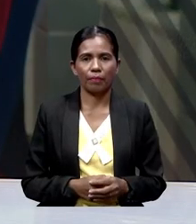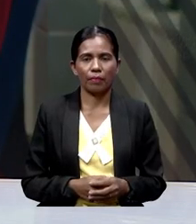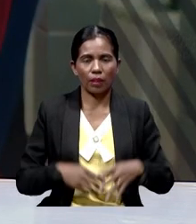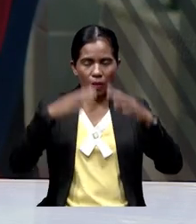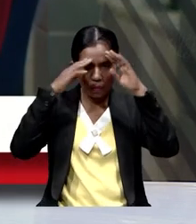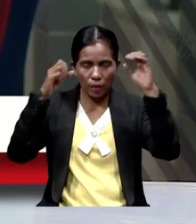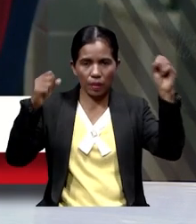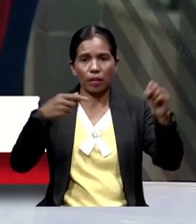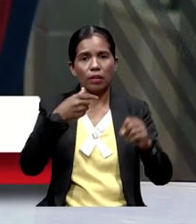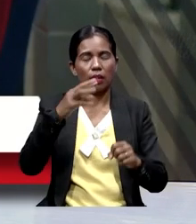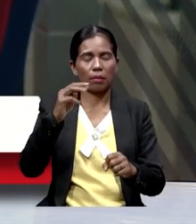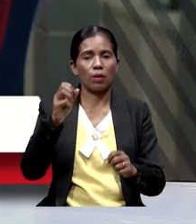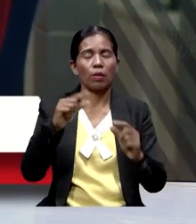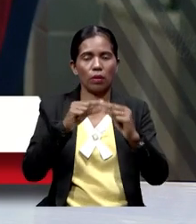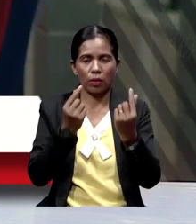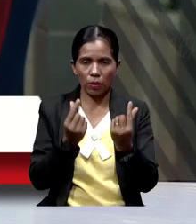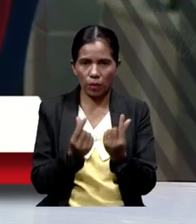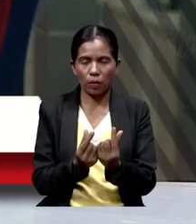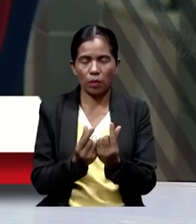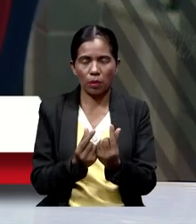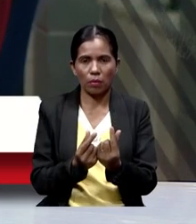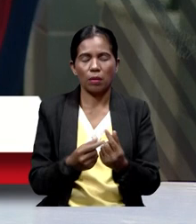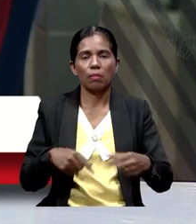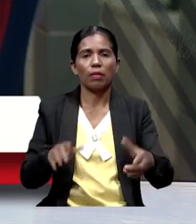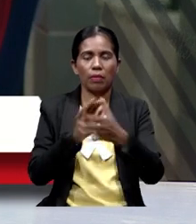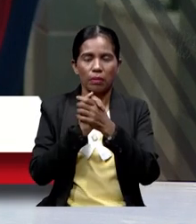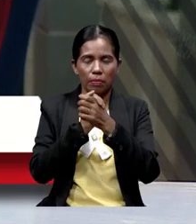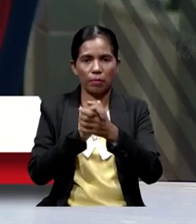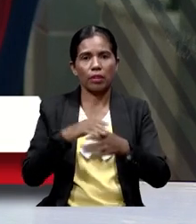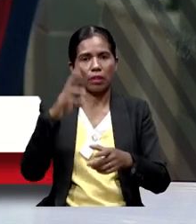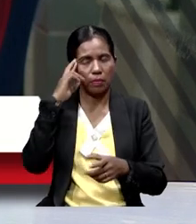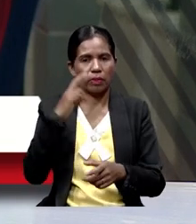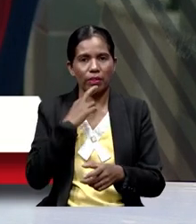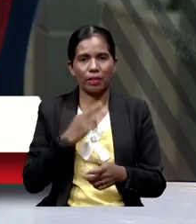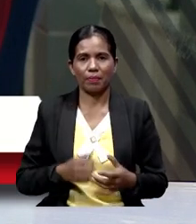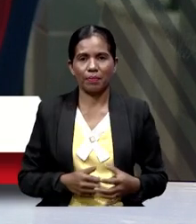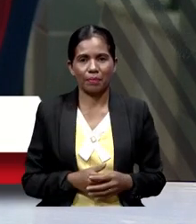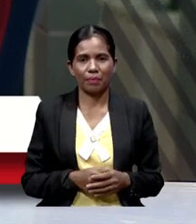Presidente Yemen, una equipa cumplimenta chef Estado Zeram Zorta.